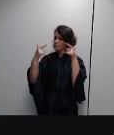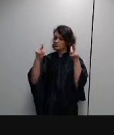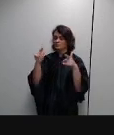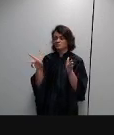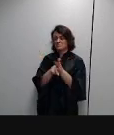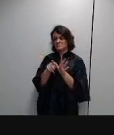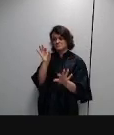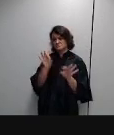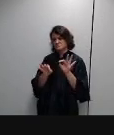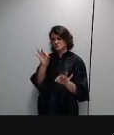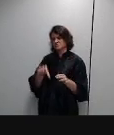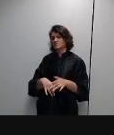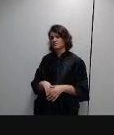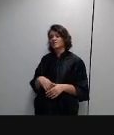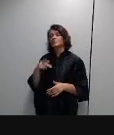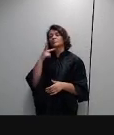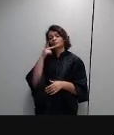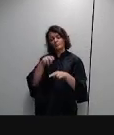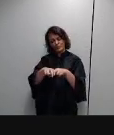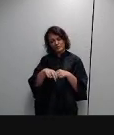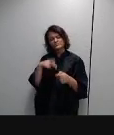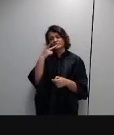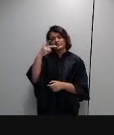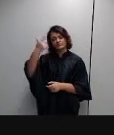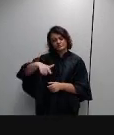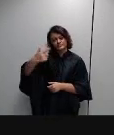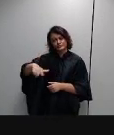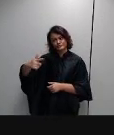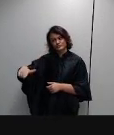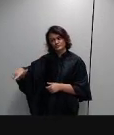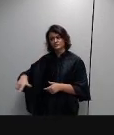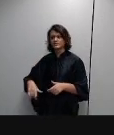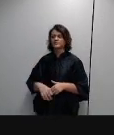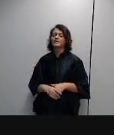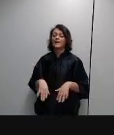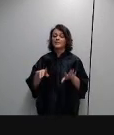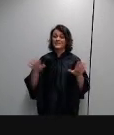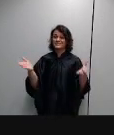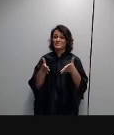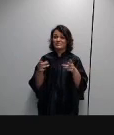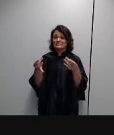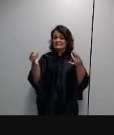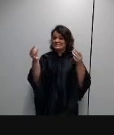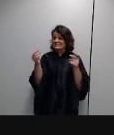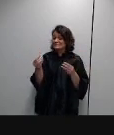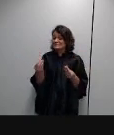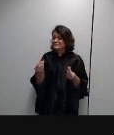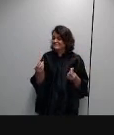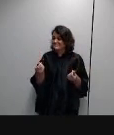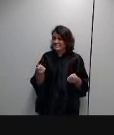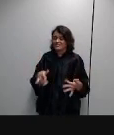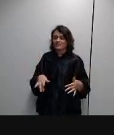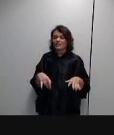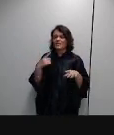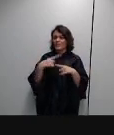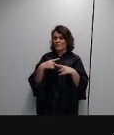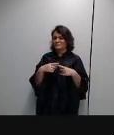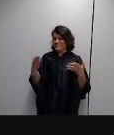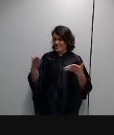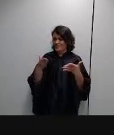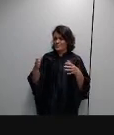então por isso que eu tô insistindo com essa questão agora nós temos uma situação delicada porque embora turma tenha decidido a